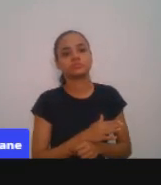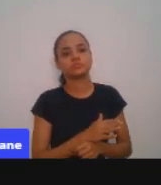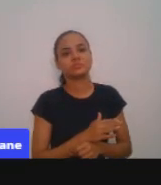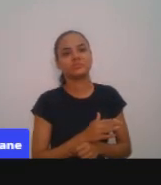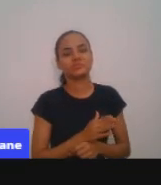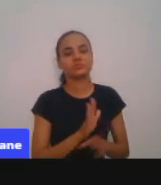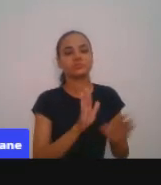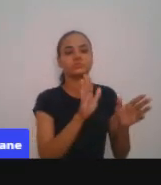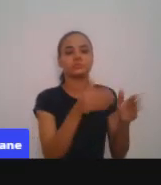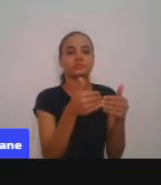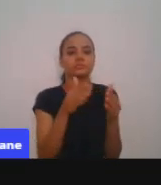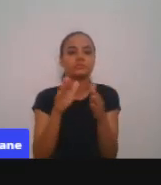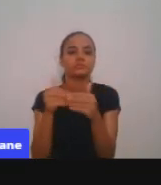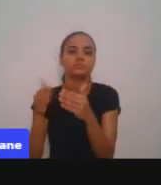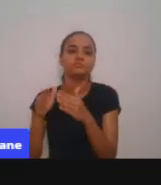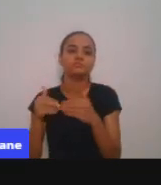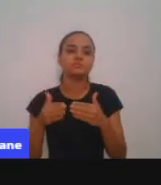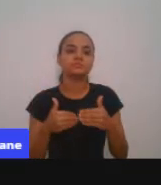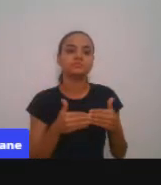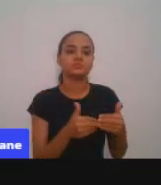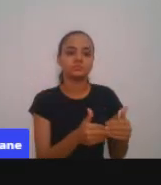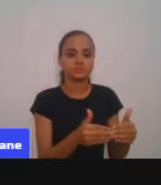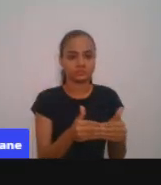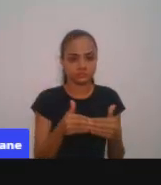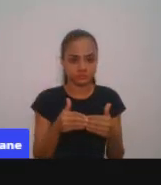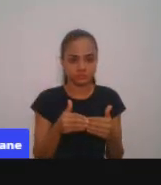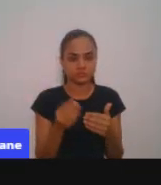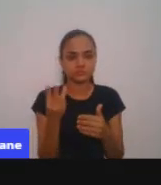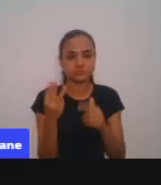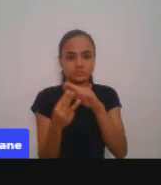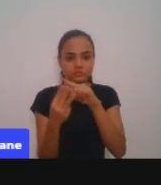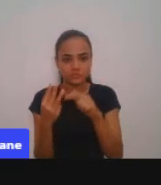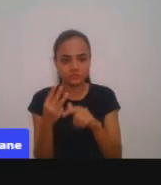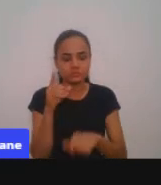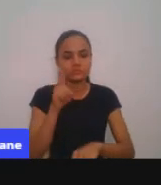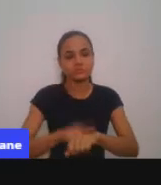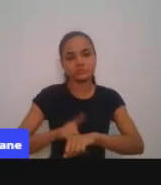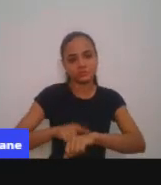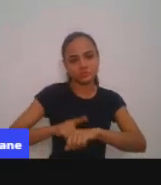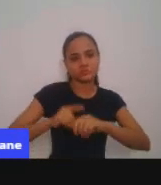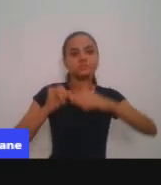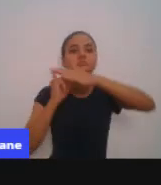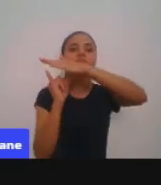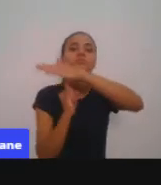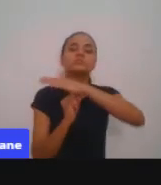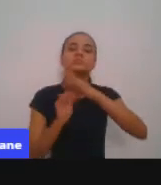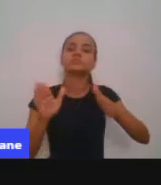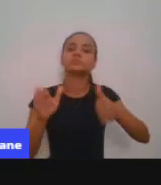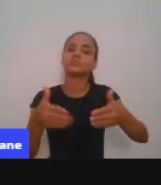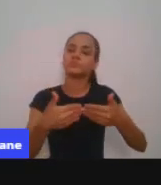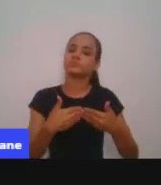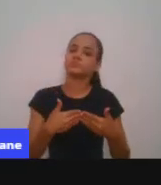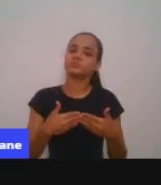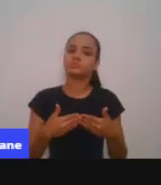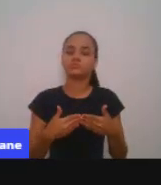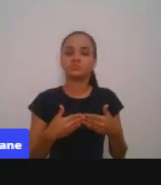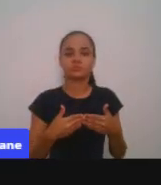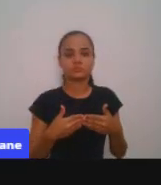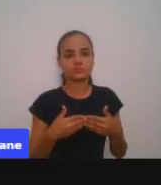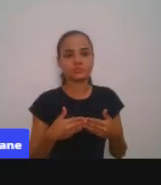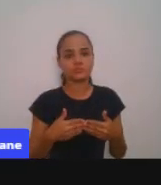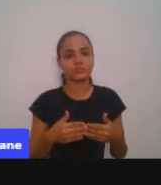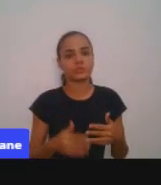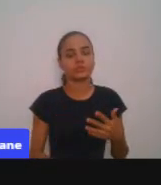né? Houve, se eu não me engano, 3 momentos em que as instituições foram fechadas, mesmo sem que ninguém estivesse lá. Então,